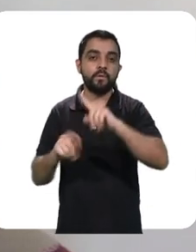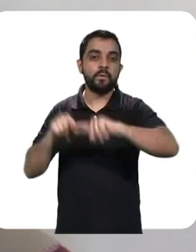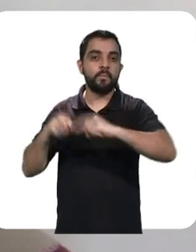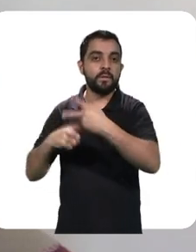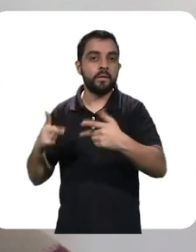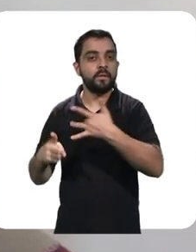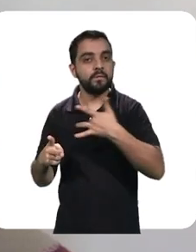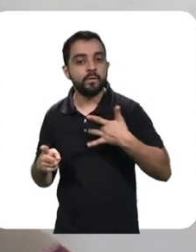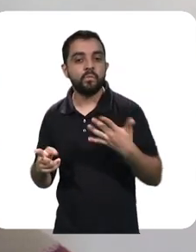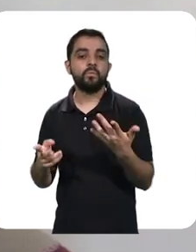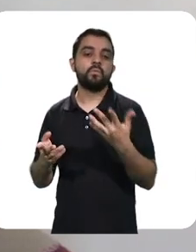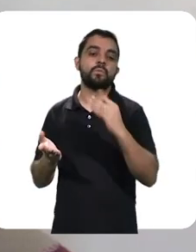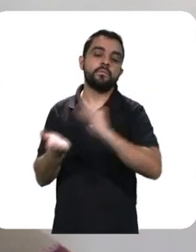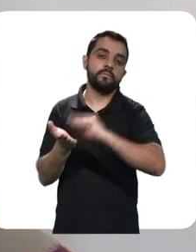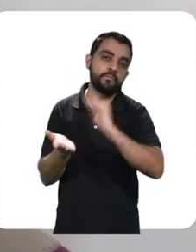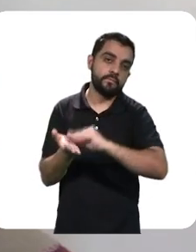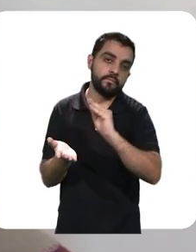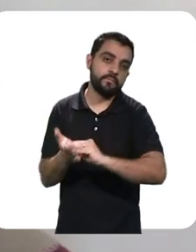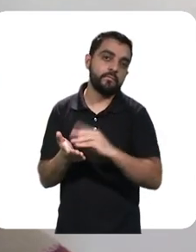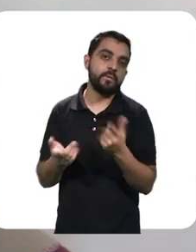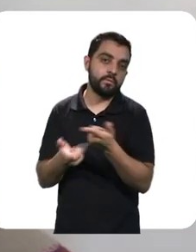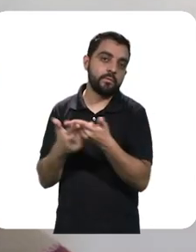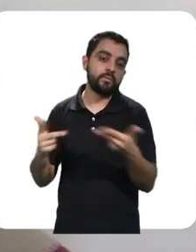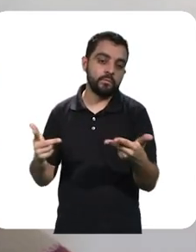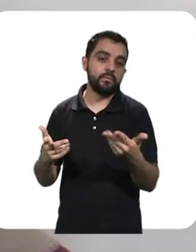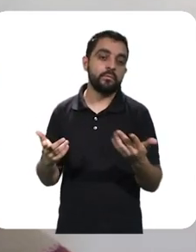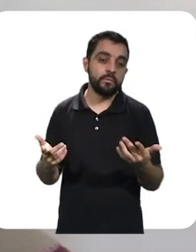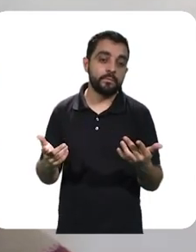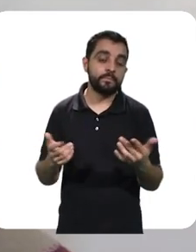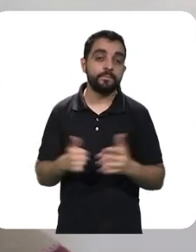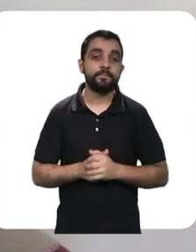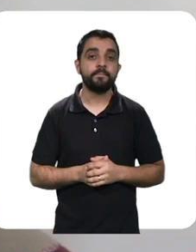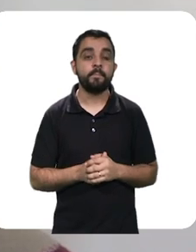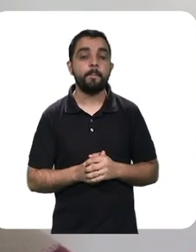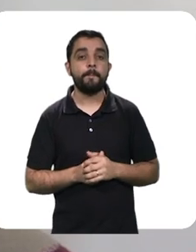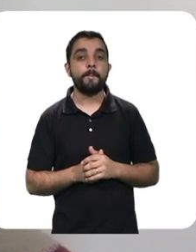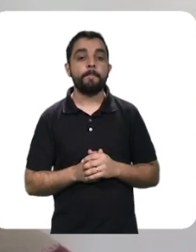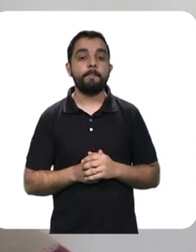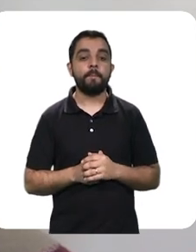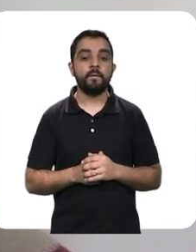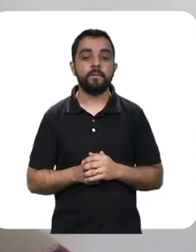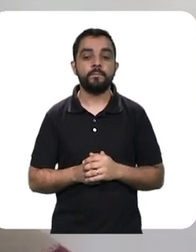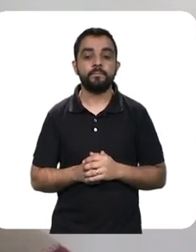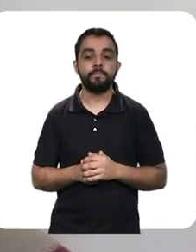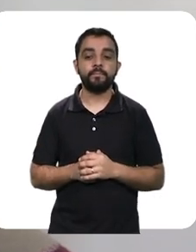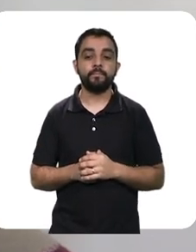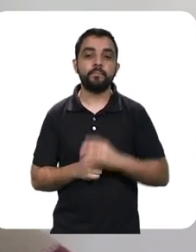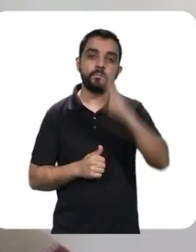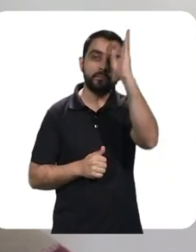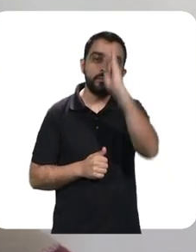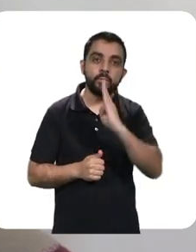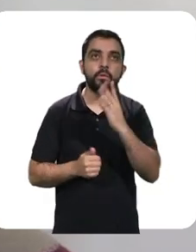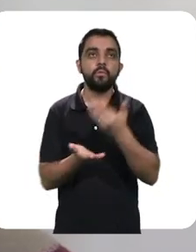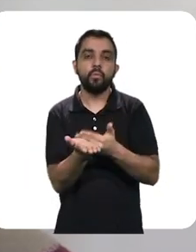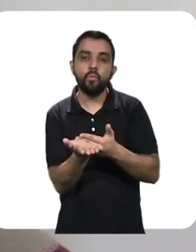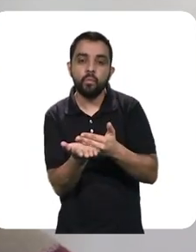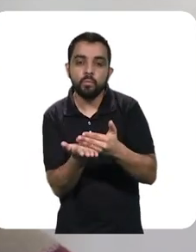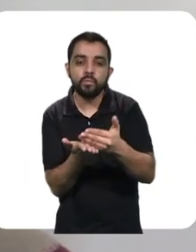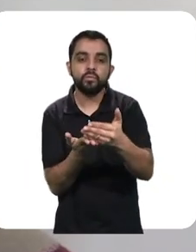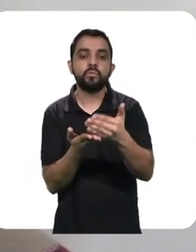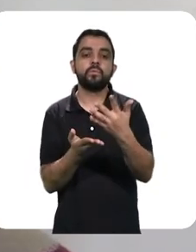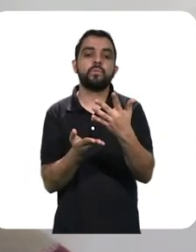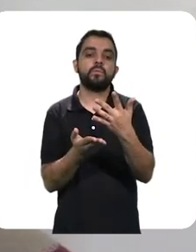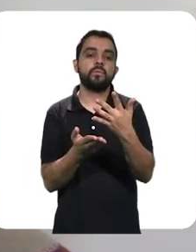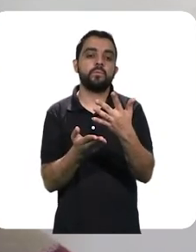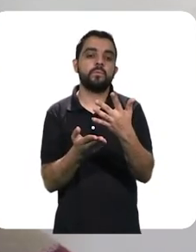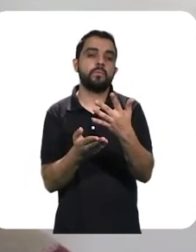pela fonte que eu já citei, né? Pela Escola de Saúde Pública de Harvard. Então, apesar de o Brasil ter